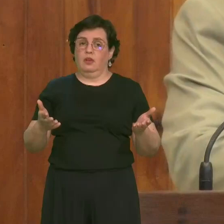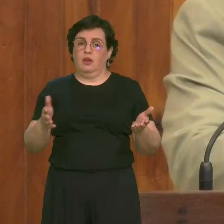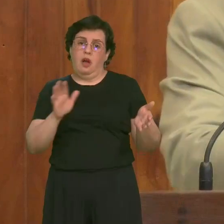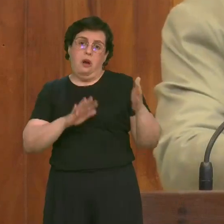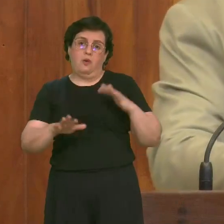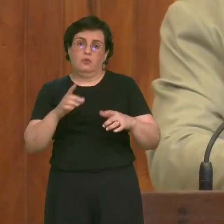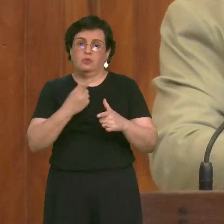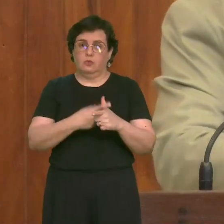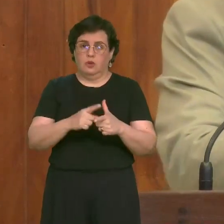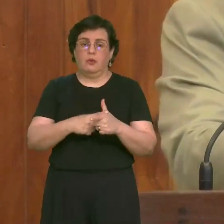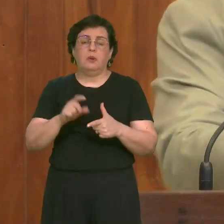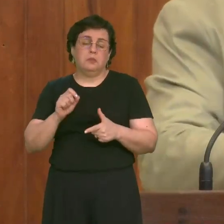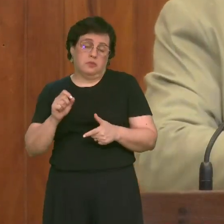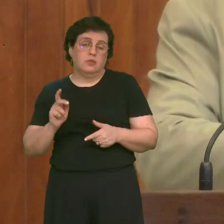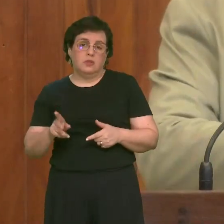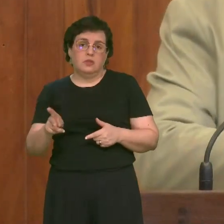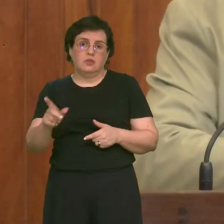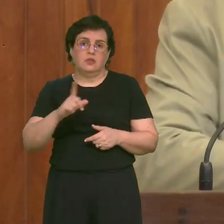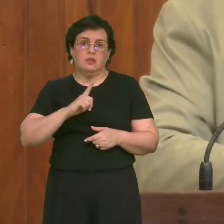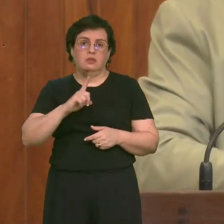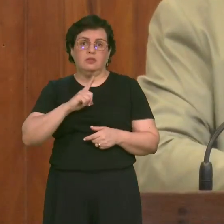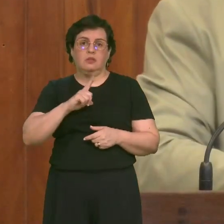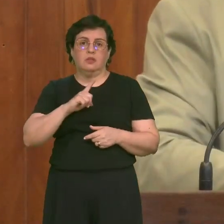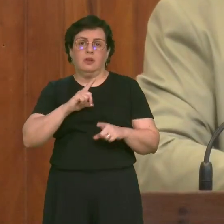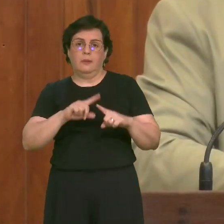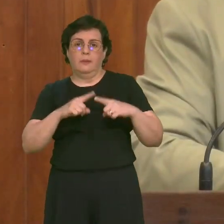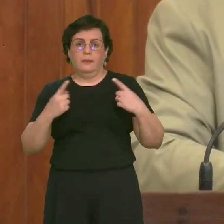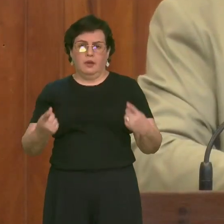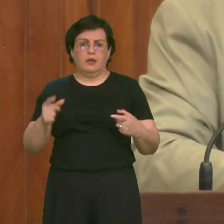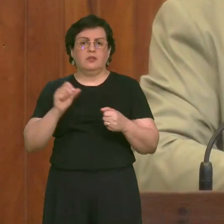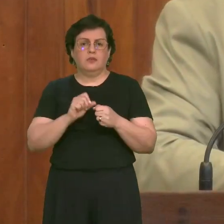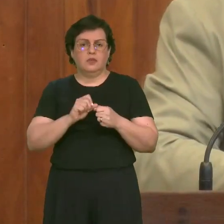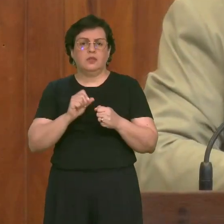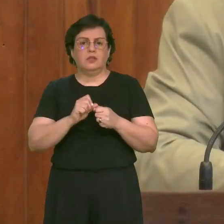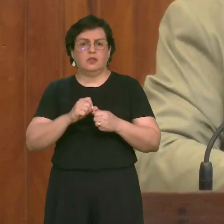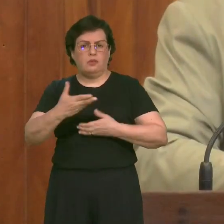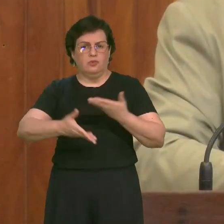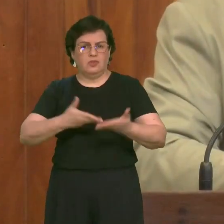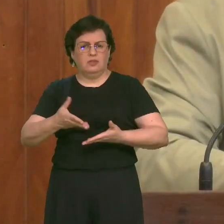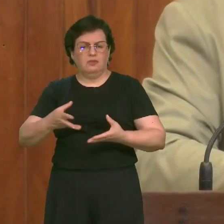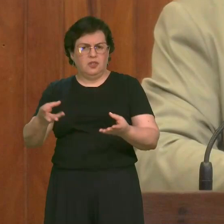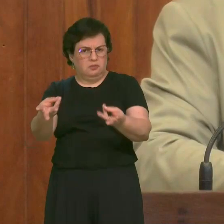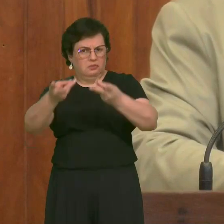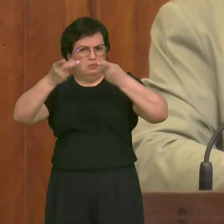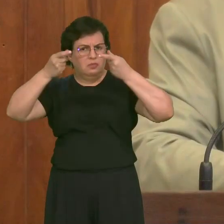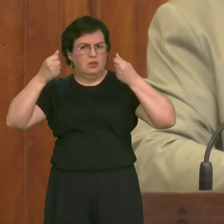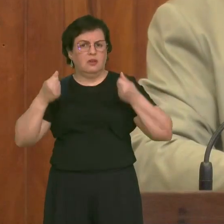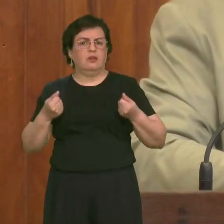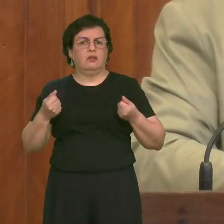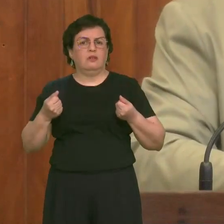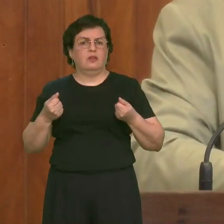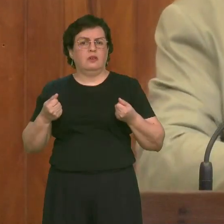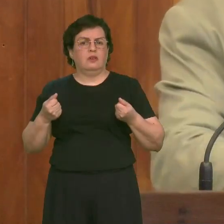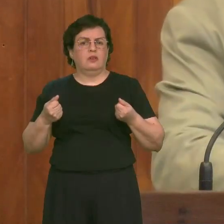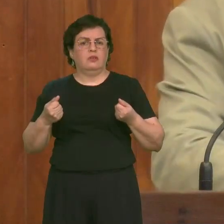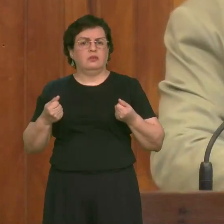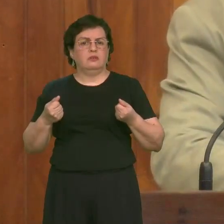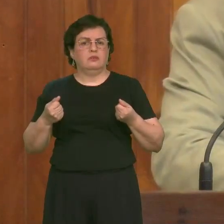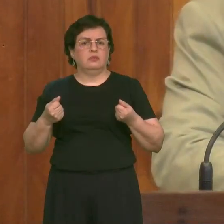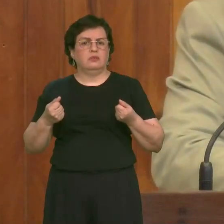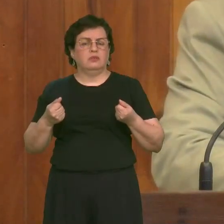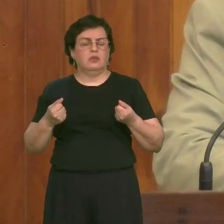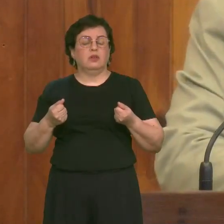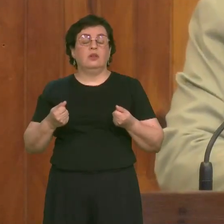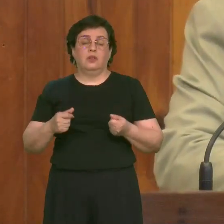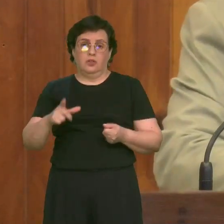pontuais que sempre acontece criador Danilo mas executaram um serviço de excelência não existia existiam